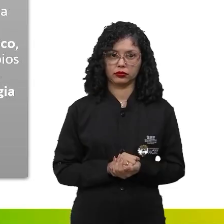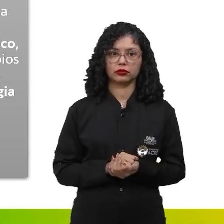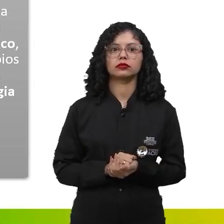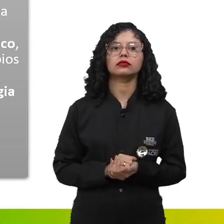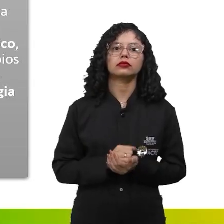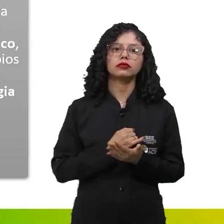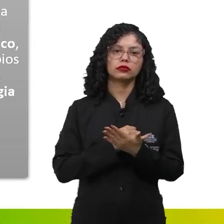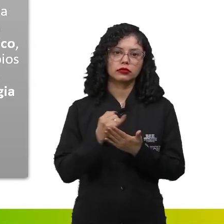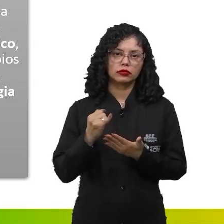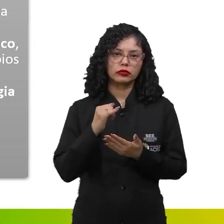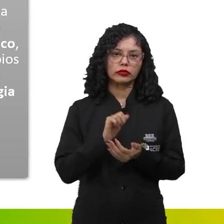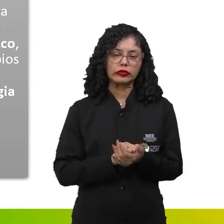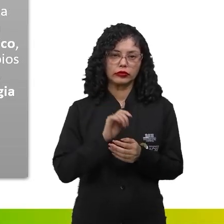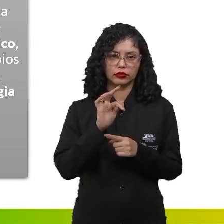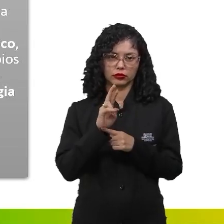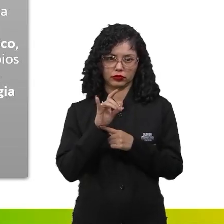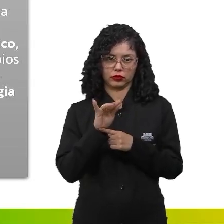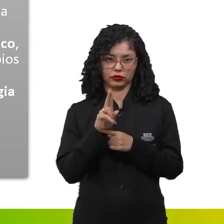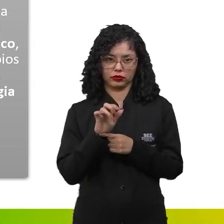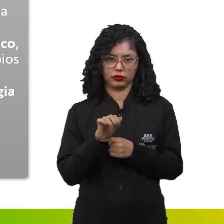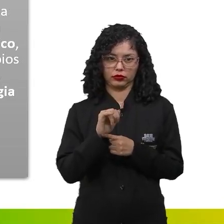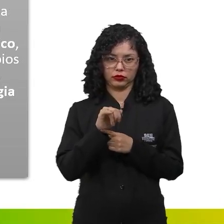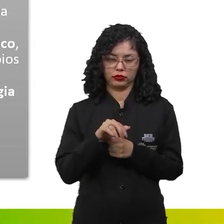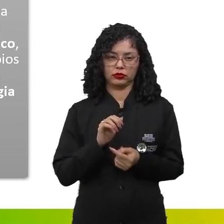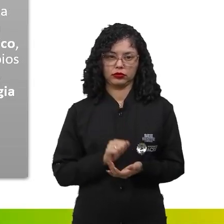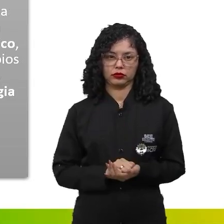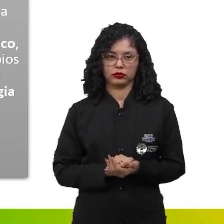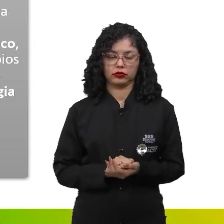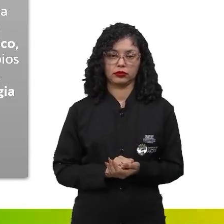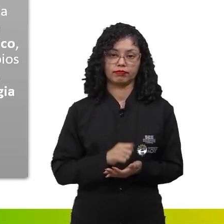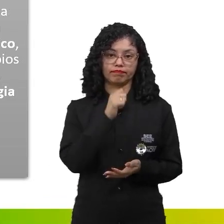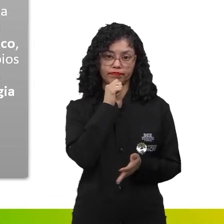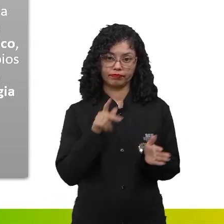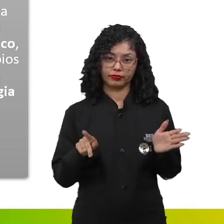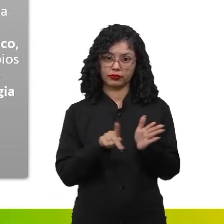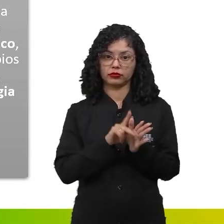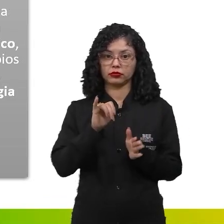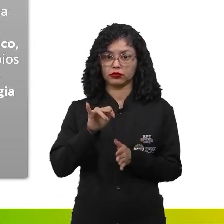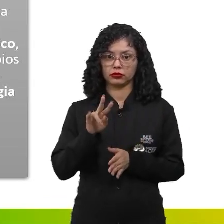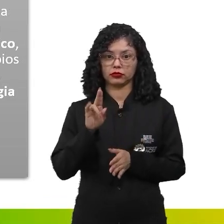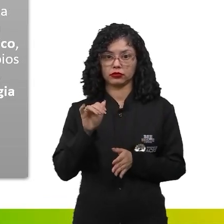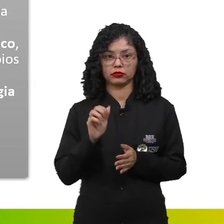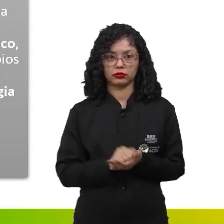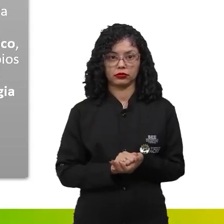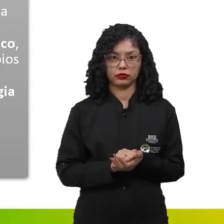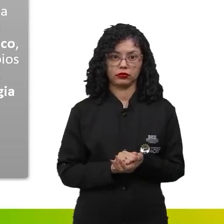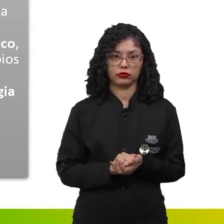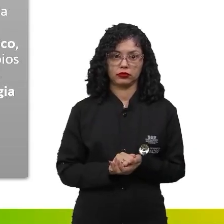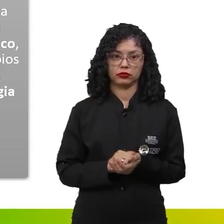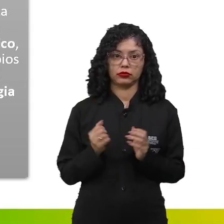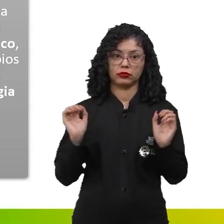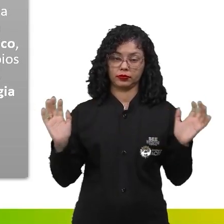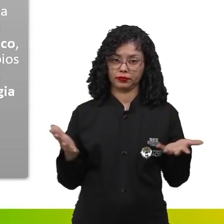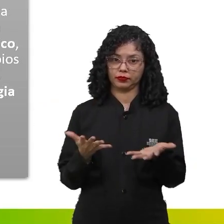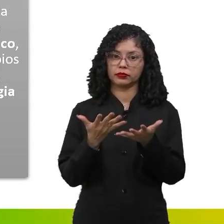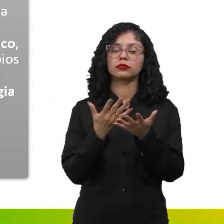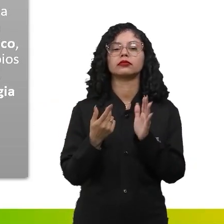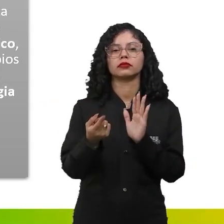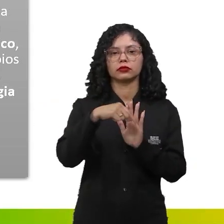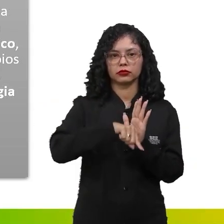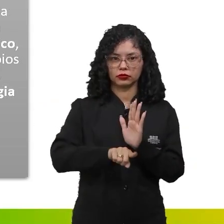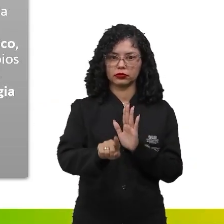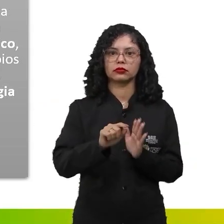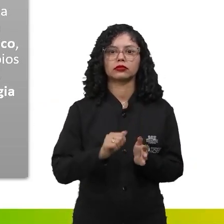Se baseia-se aí na introdução de antígenos inativos ou atenuados que estimulam a produção